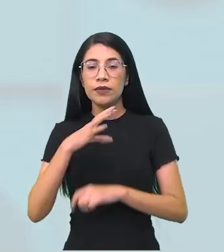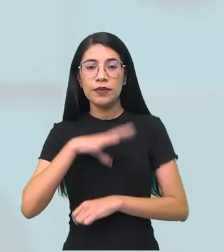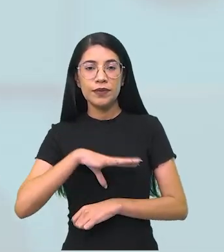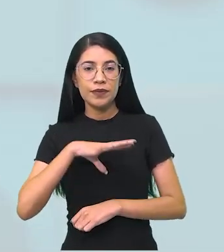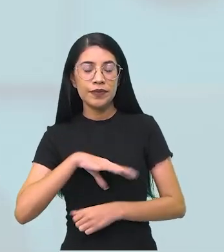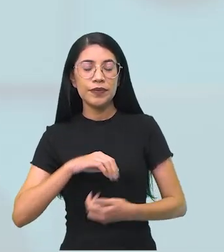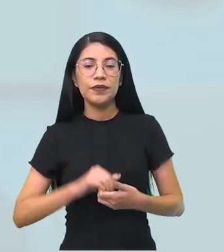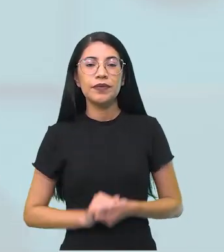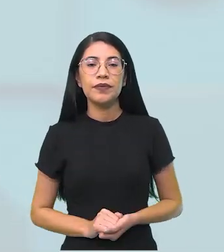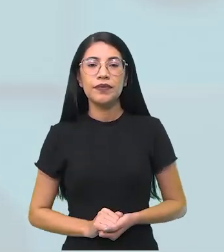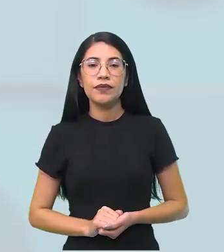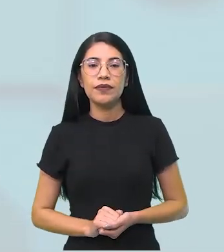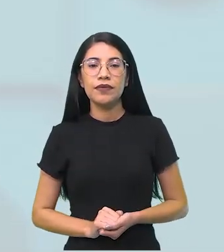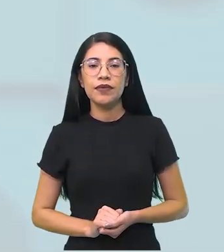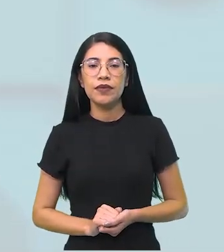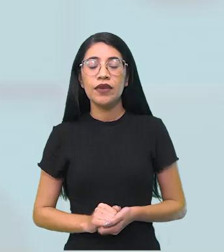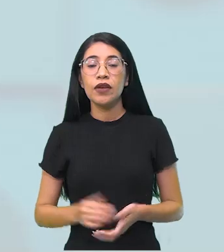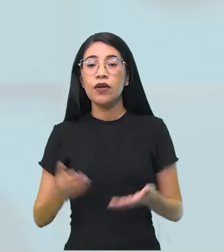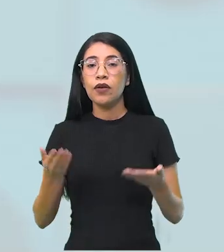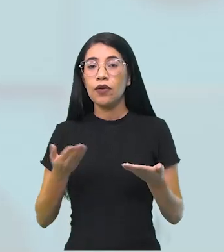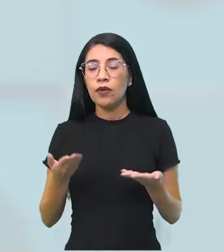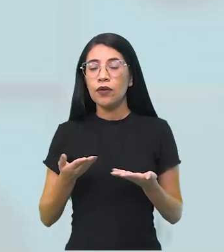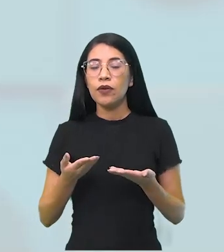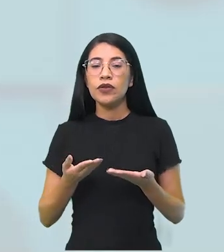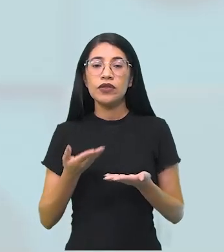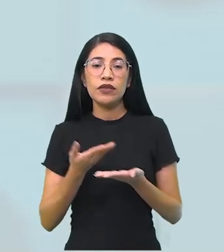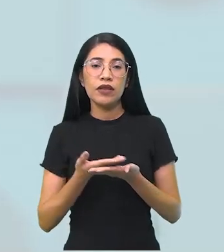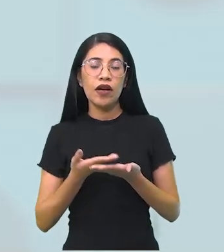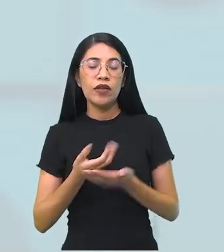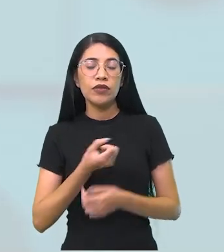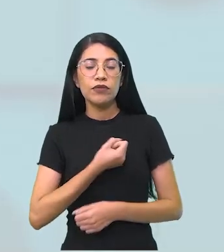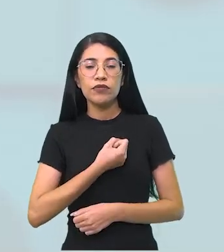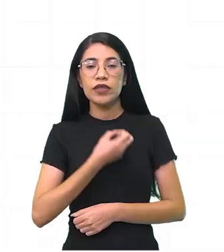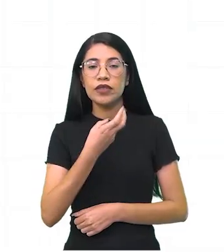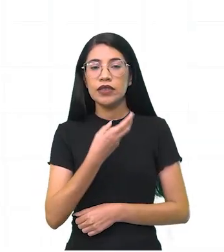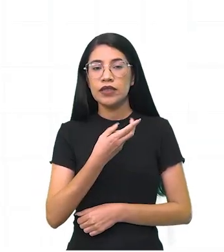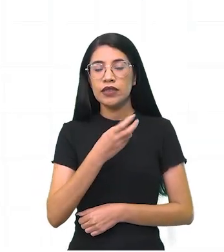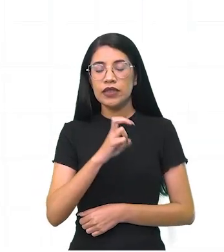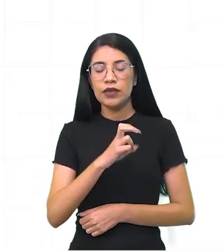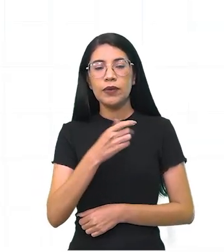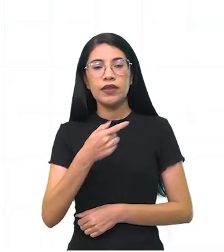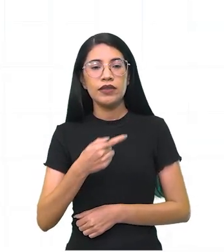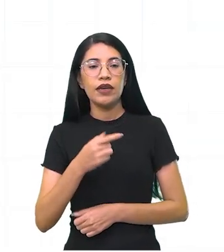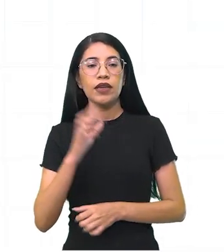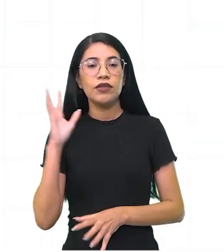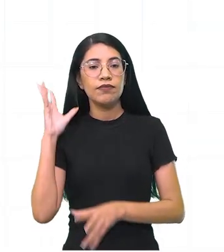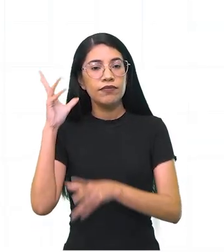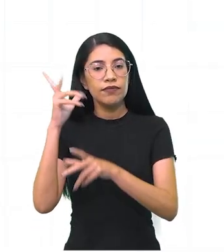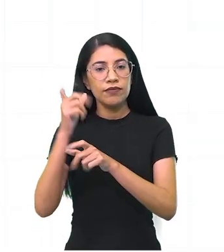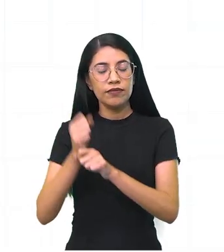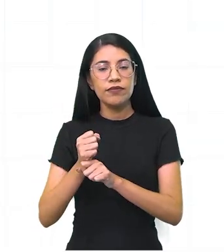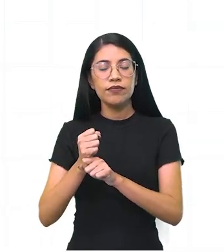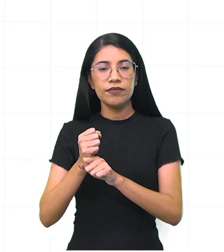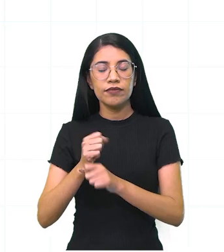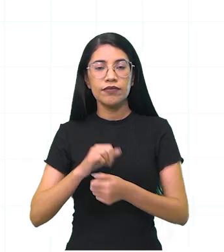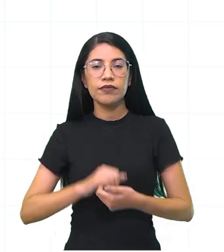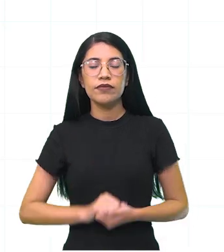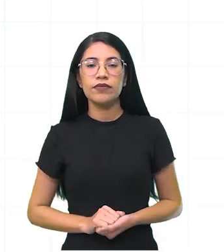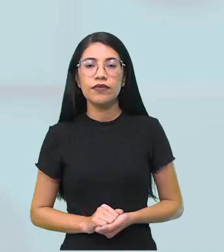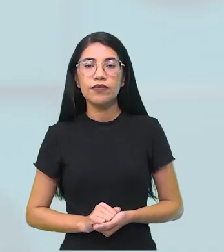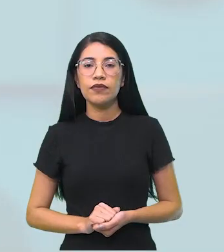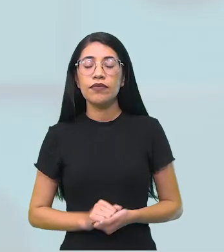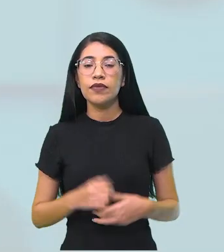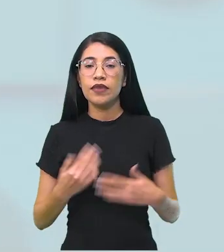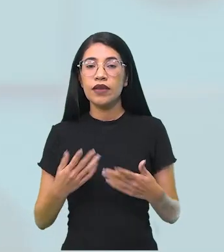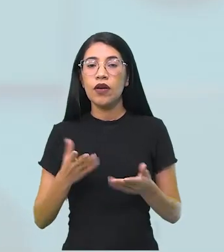deste componente. Nós temos então, na aula 57, revisão e avaliação.